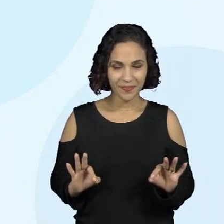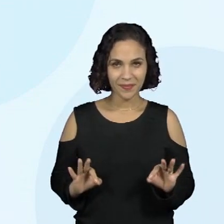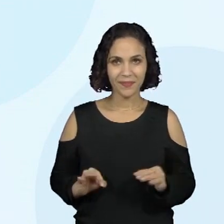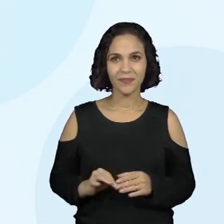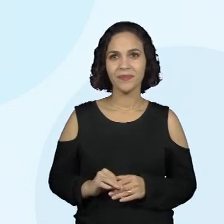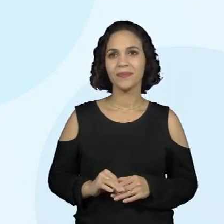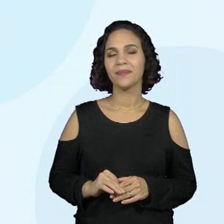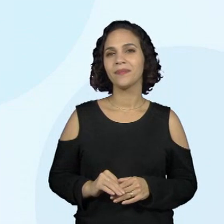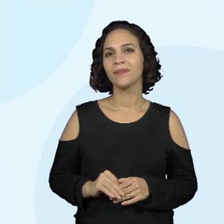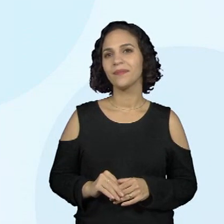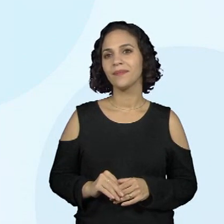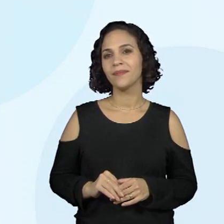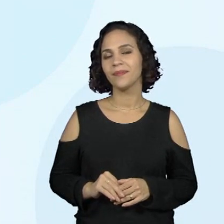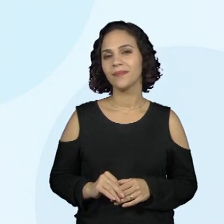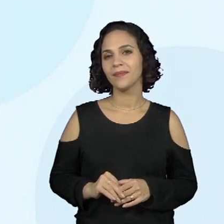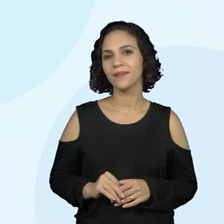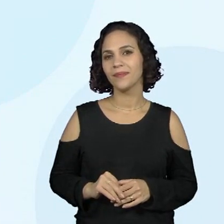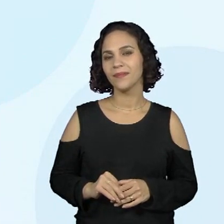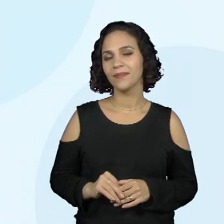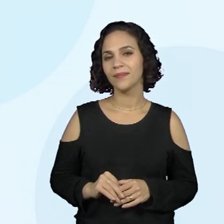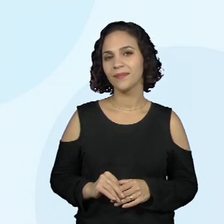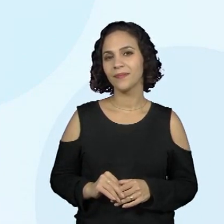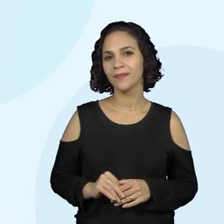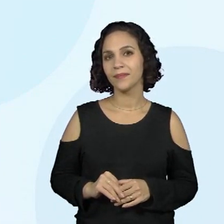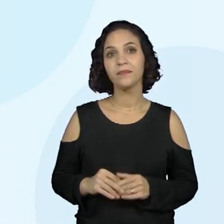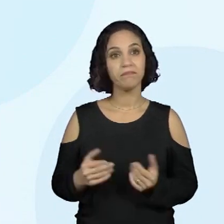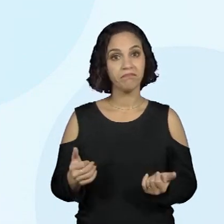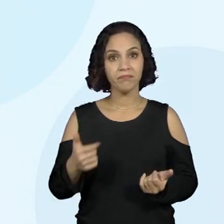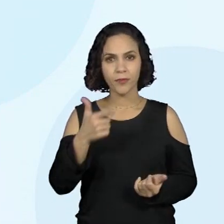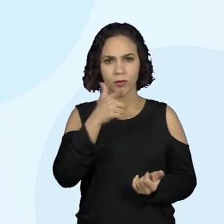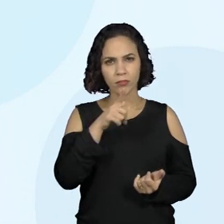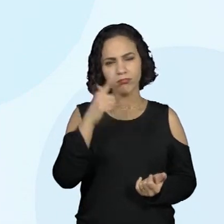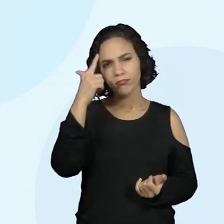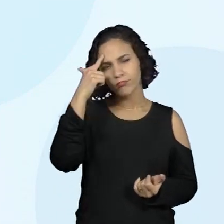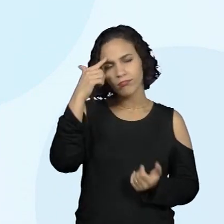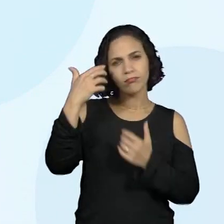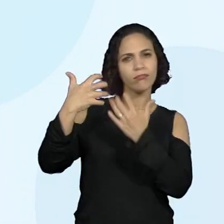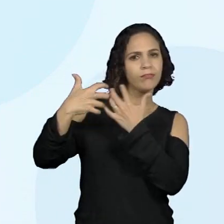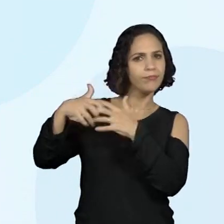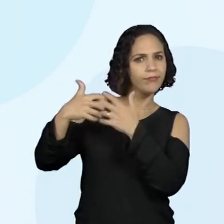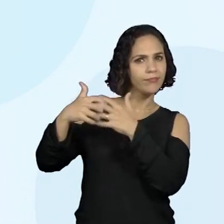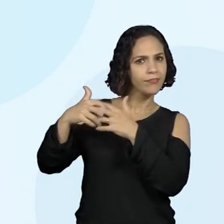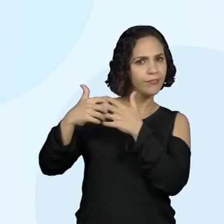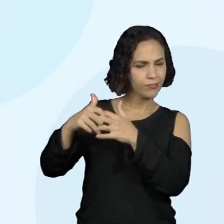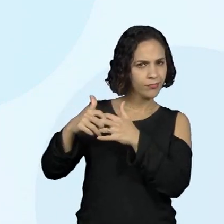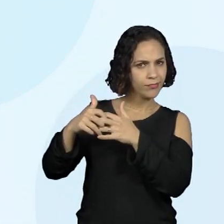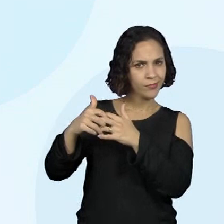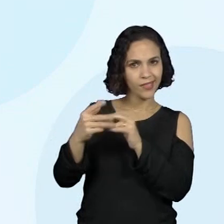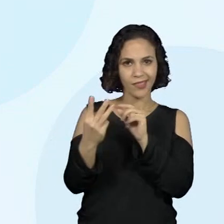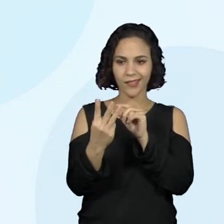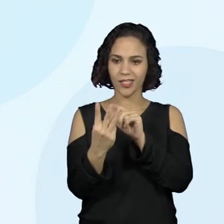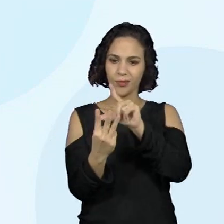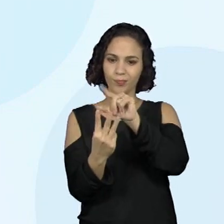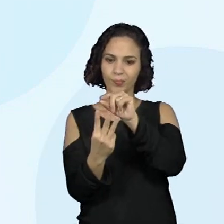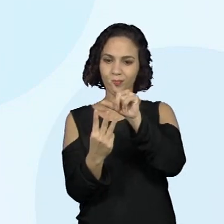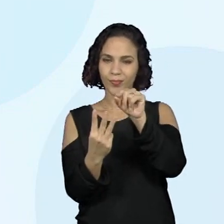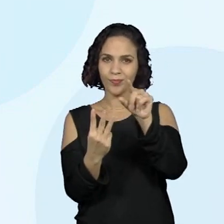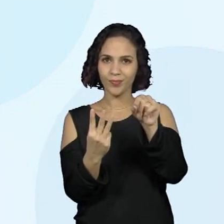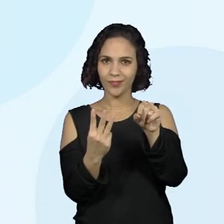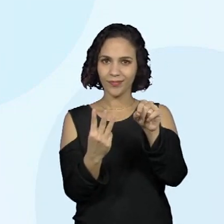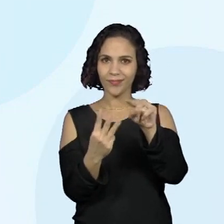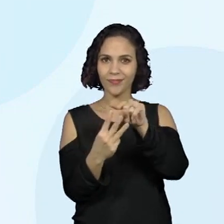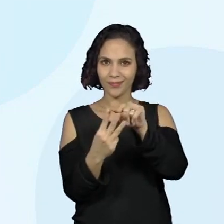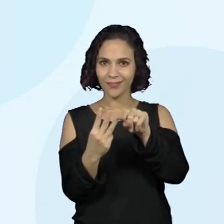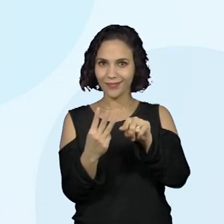Pentagonal. Conseguimos pensar aí nessas 3 planificações